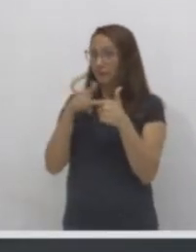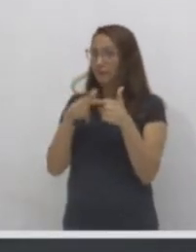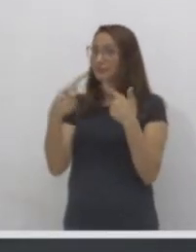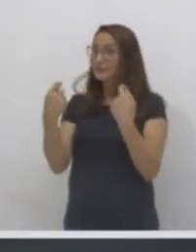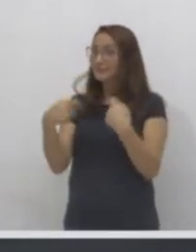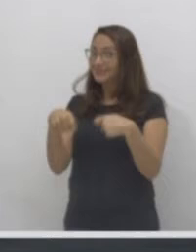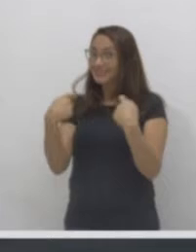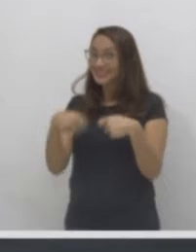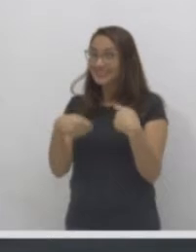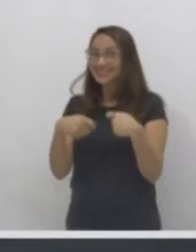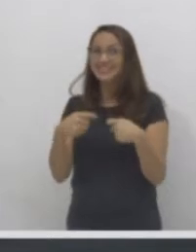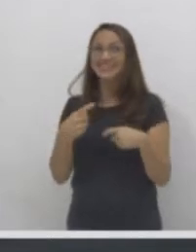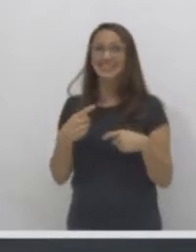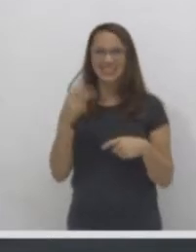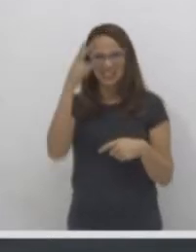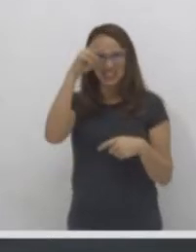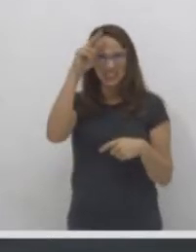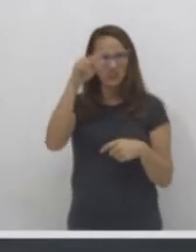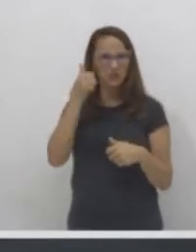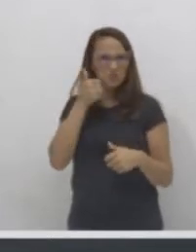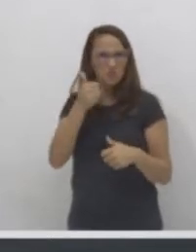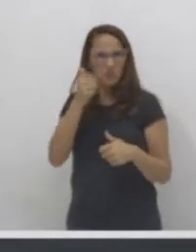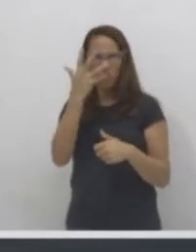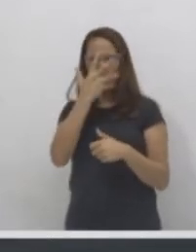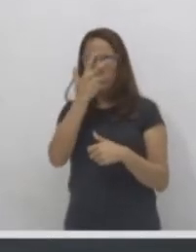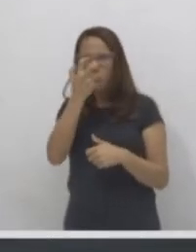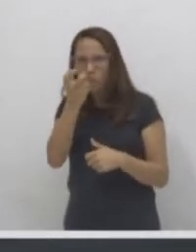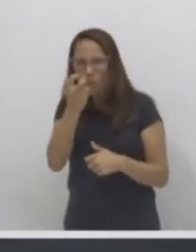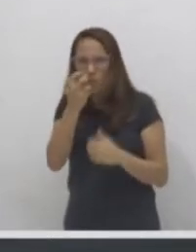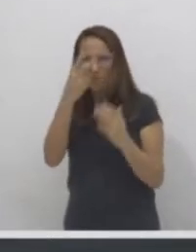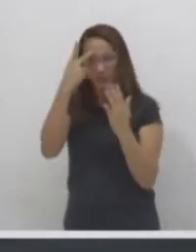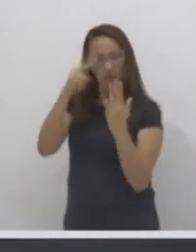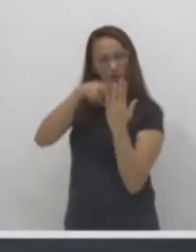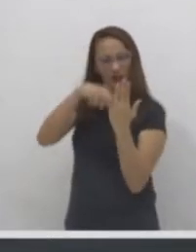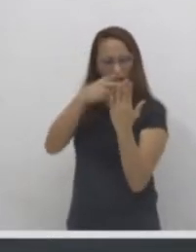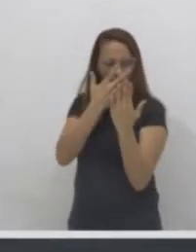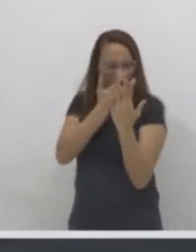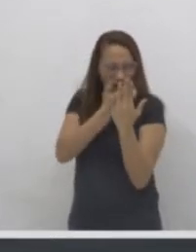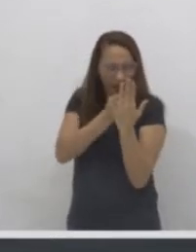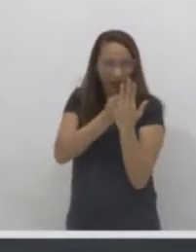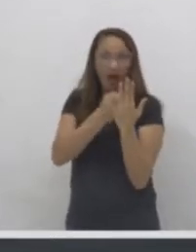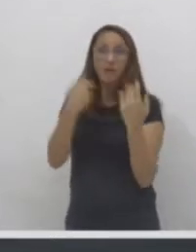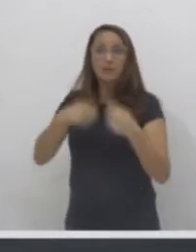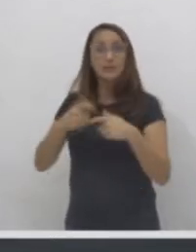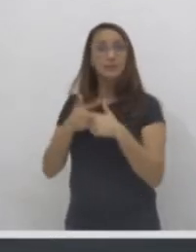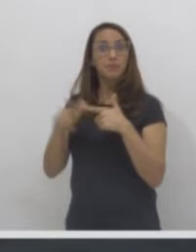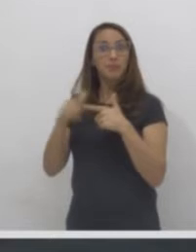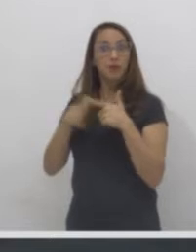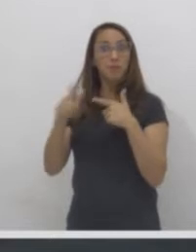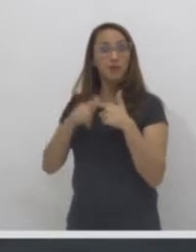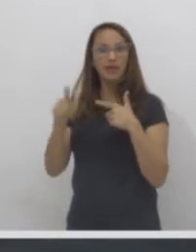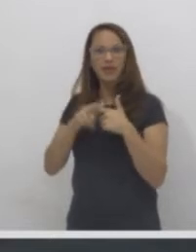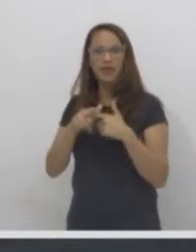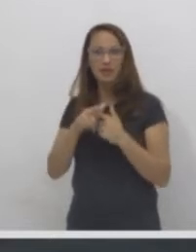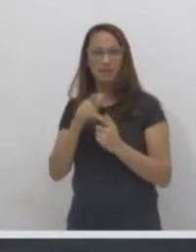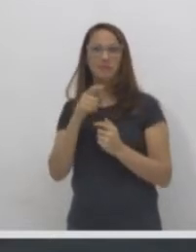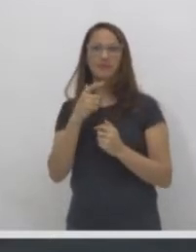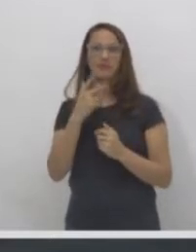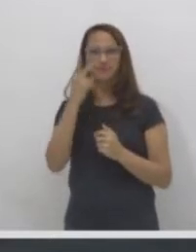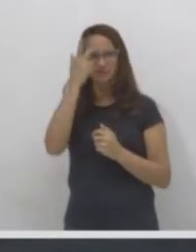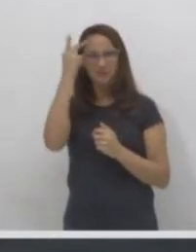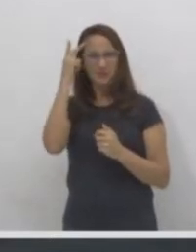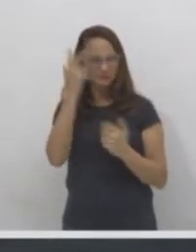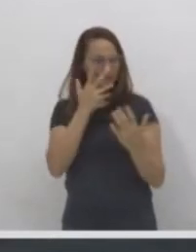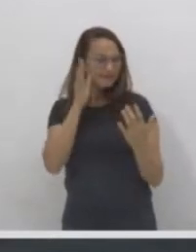história ficar boa, para ela aprender o leitor, tem que ter um problema, alguma coisa que aconteça para que a pessoa se envolva